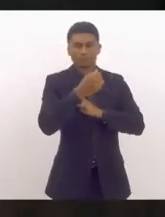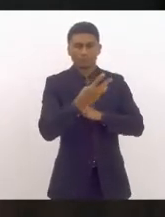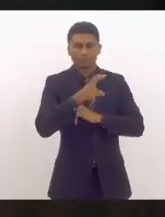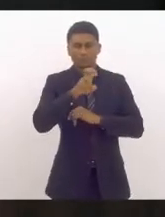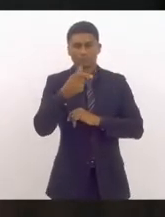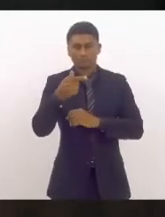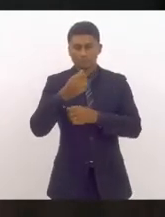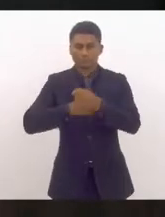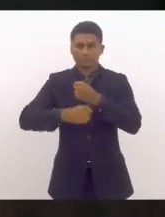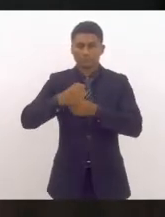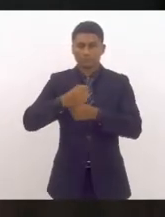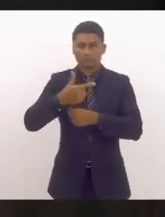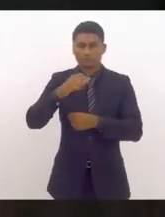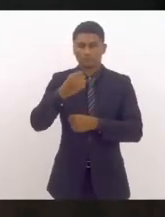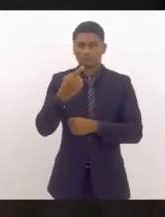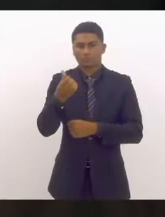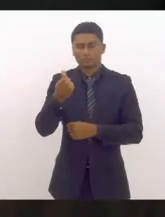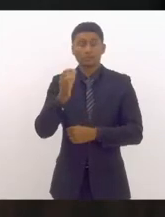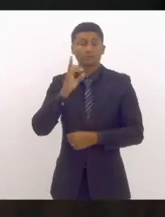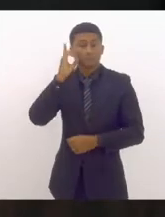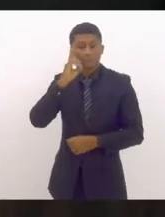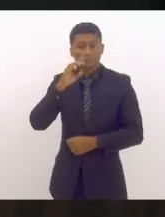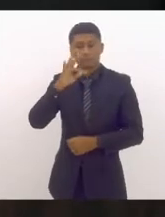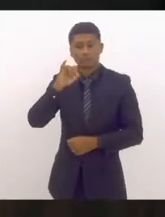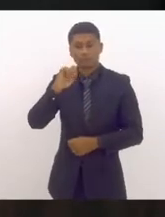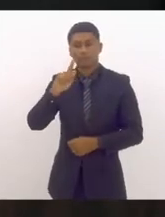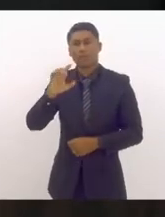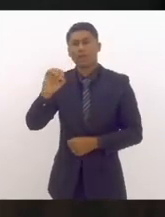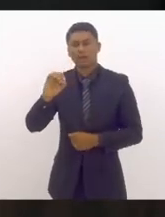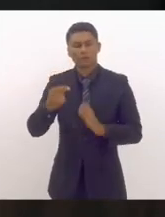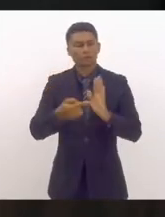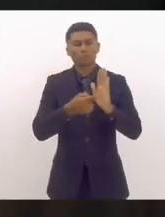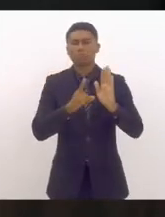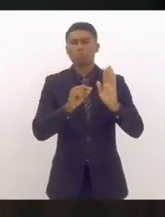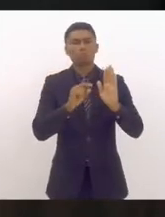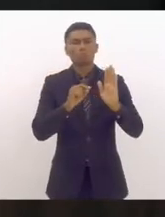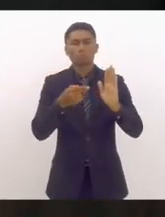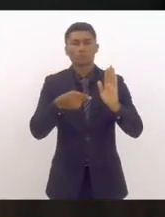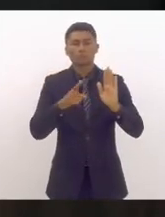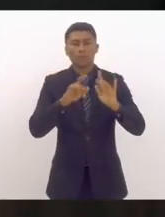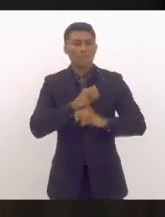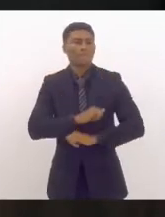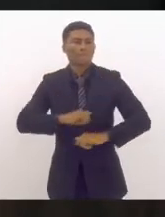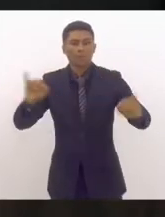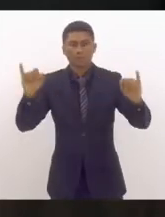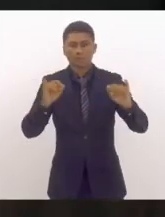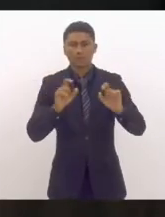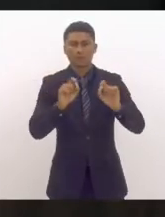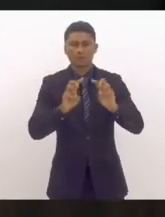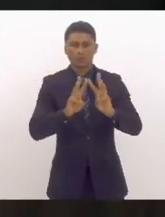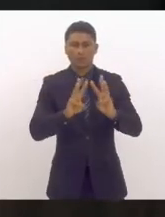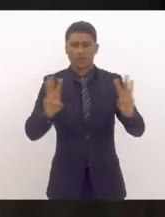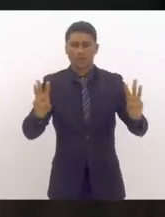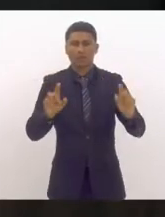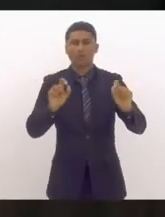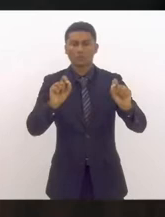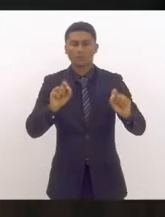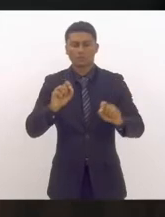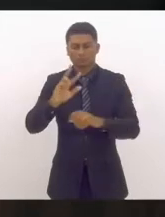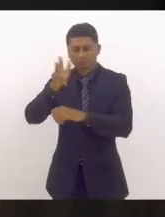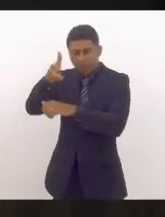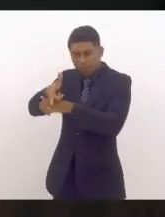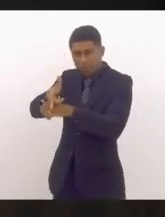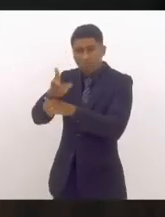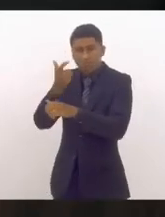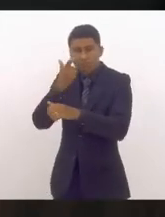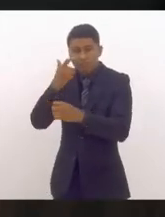de 16, de autoria do deputado Tiago Pampolha, que dispõe sobre a divulgação em página da internet de radares limitadores de